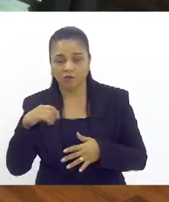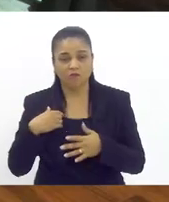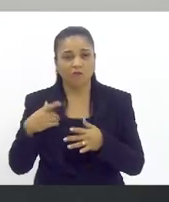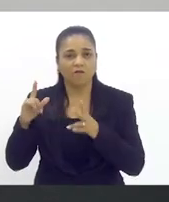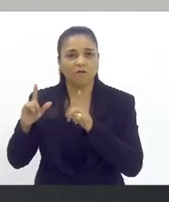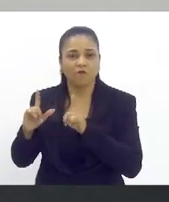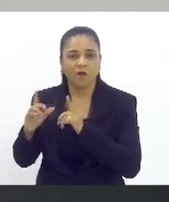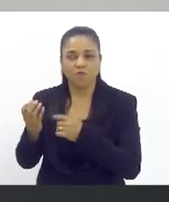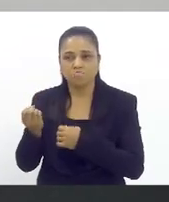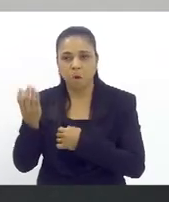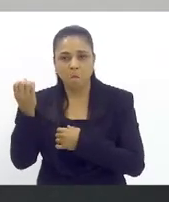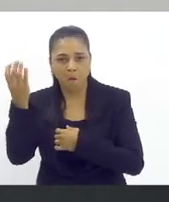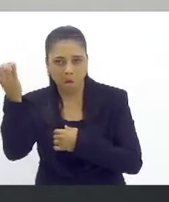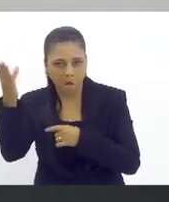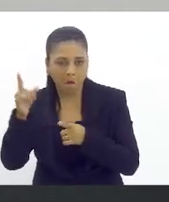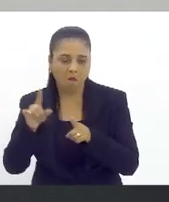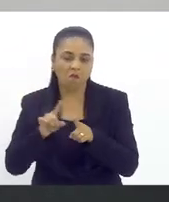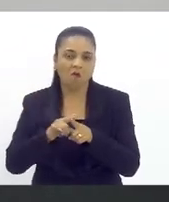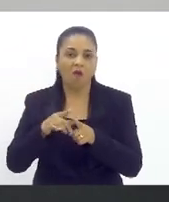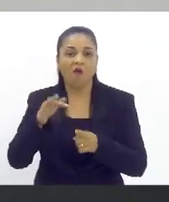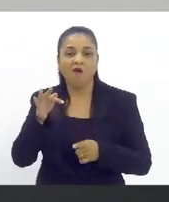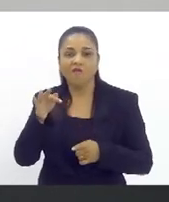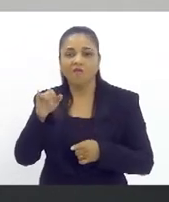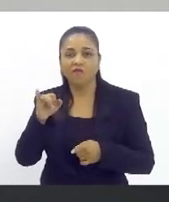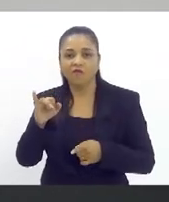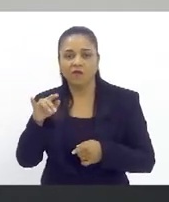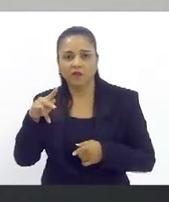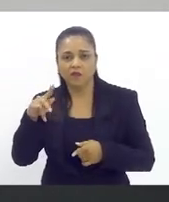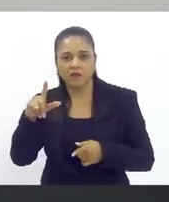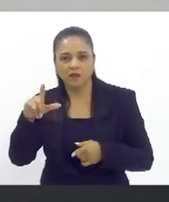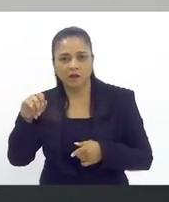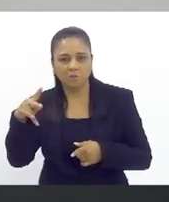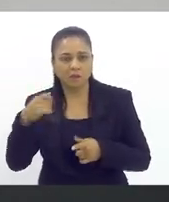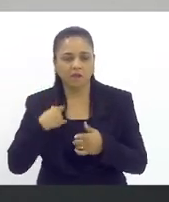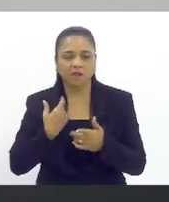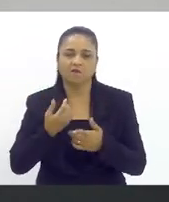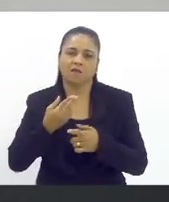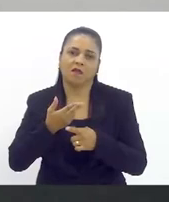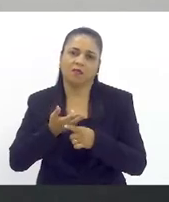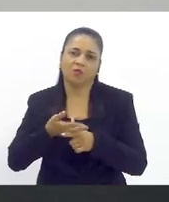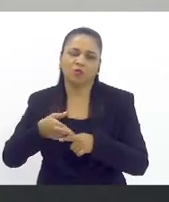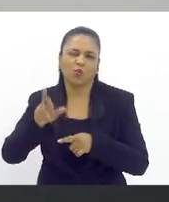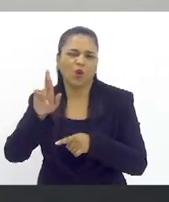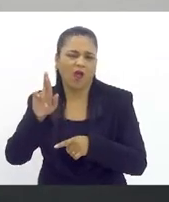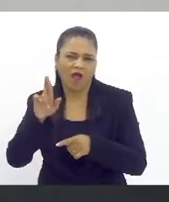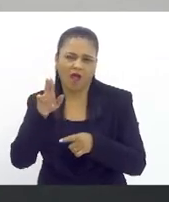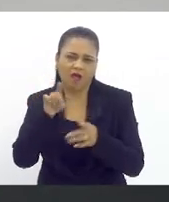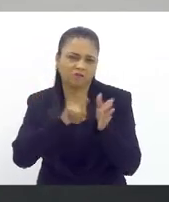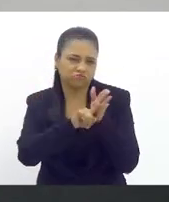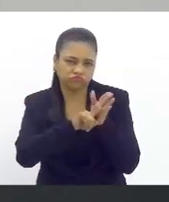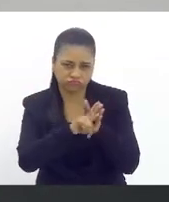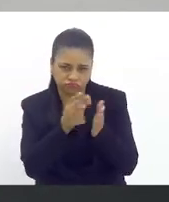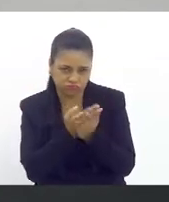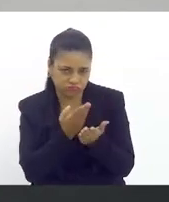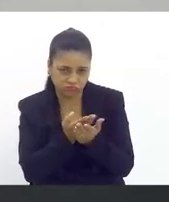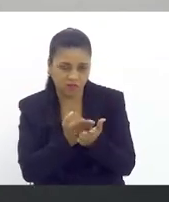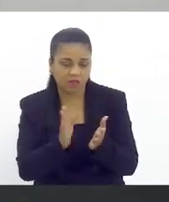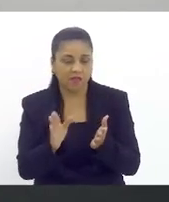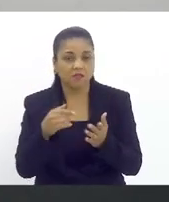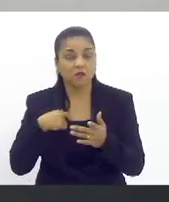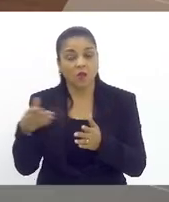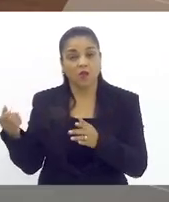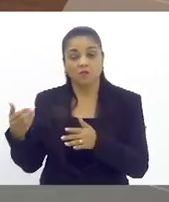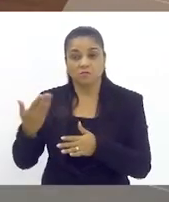Filipe tá cuidando de uma tese de doutorado dele ou algo parecido Então a nossa